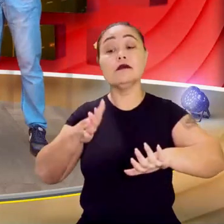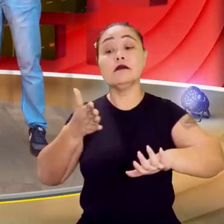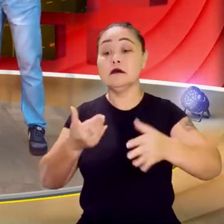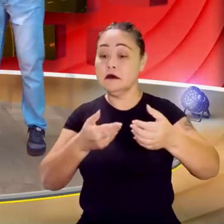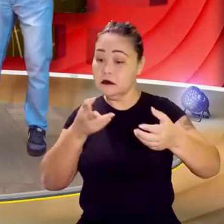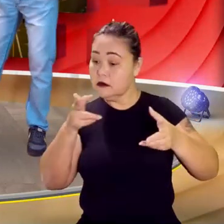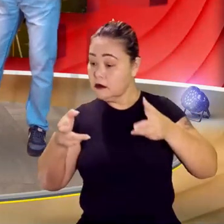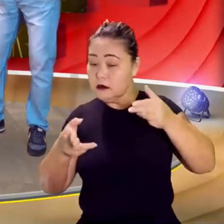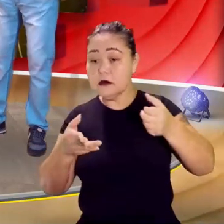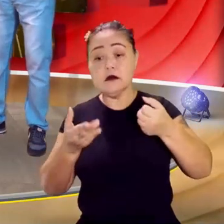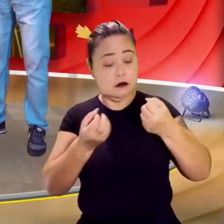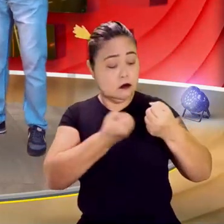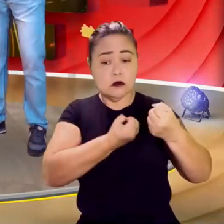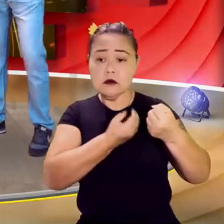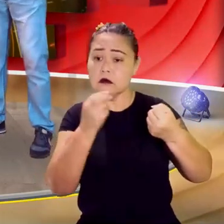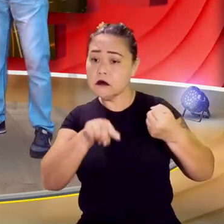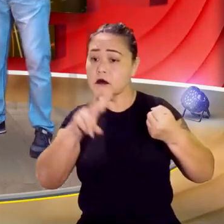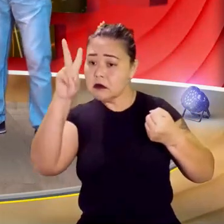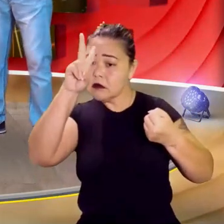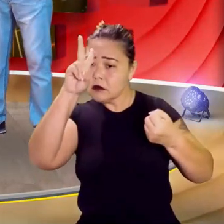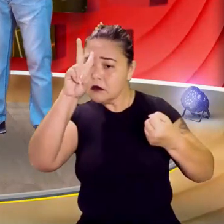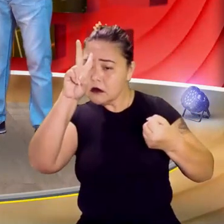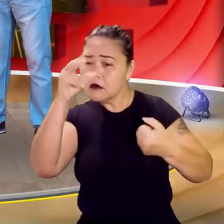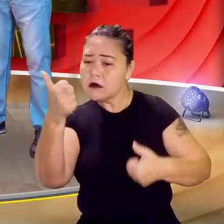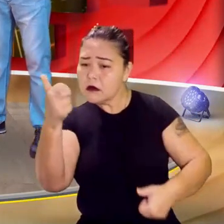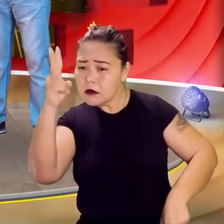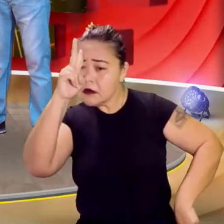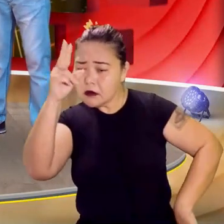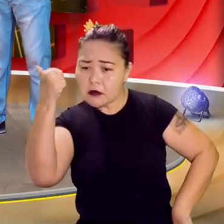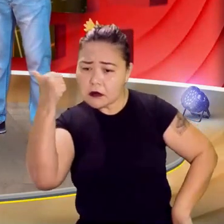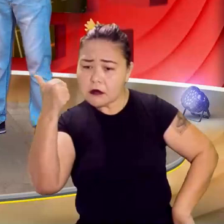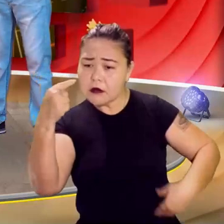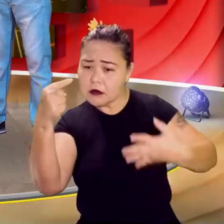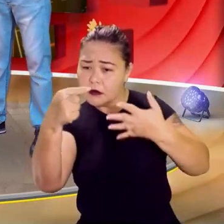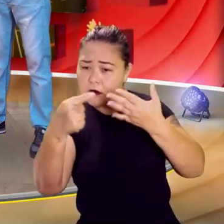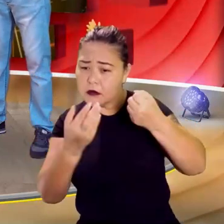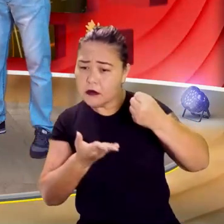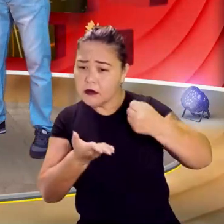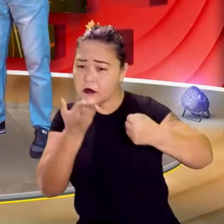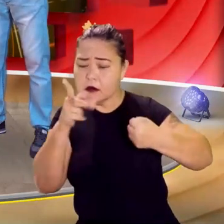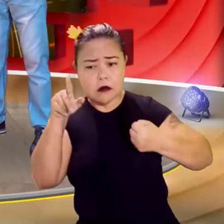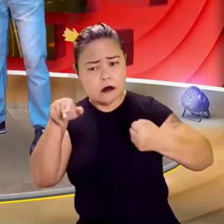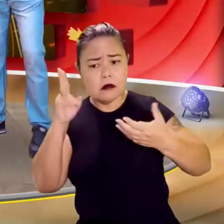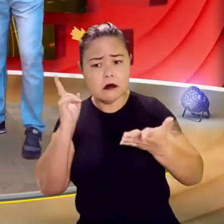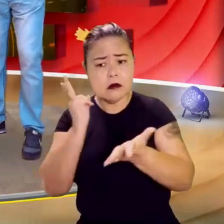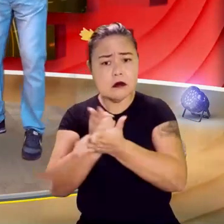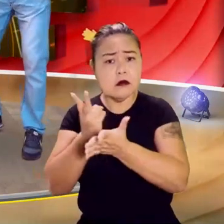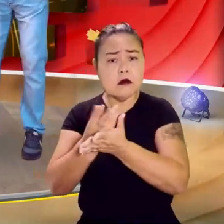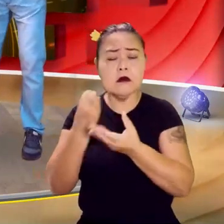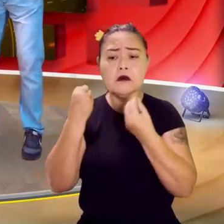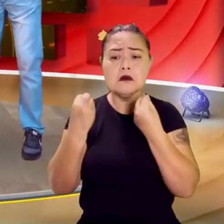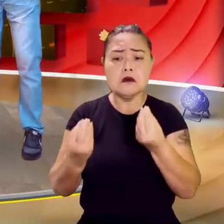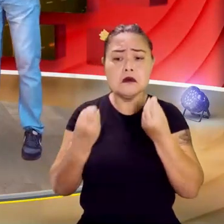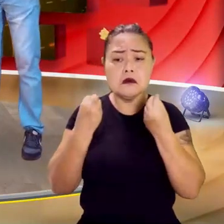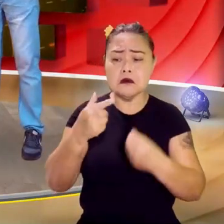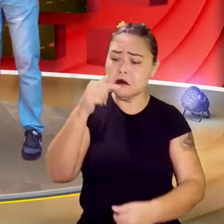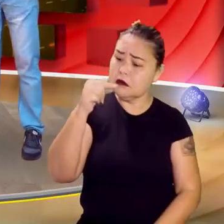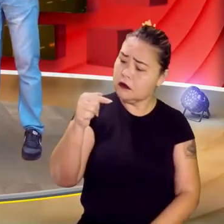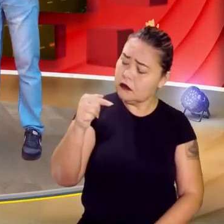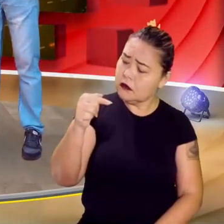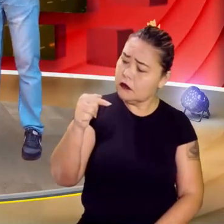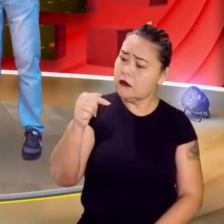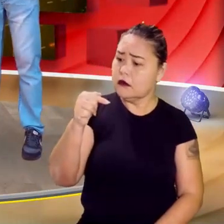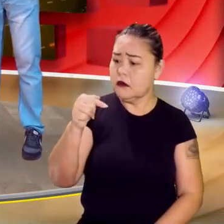base. Eita. E você lembra do primeiro passo lá, da função exponencial? Peraí, mesma base. Como é que eu vou deixar o